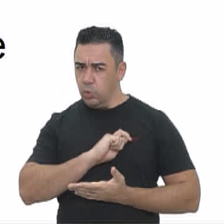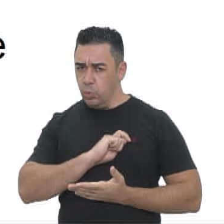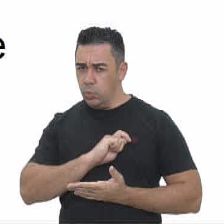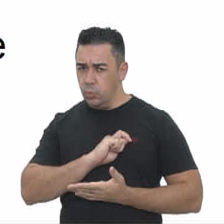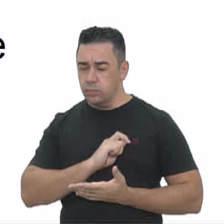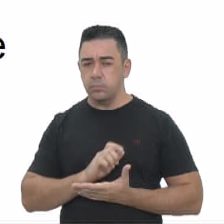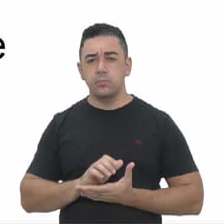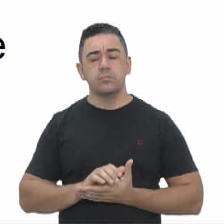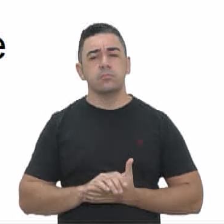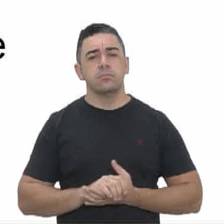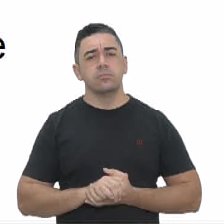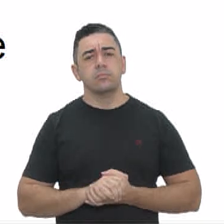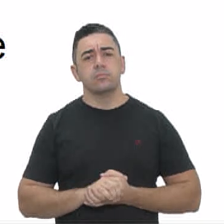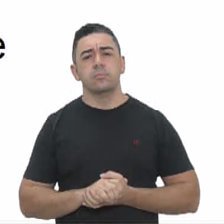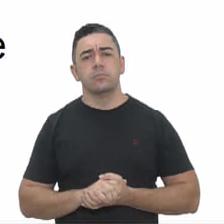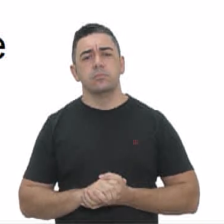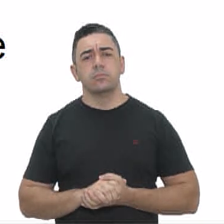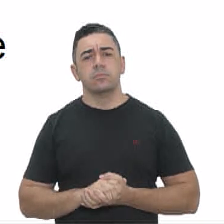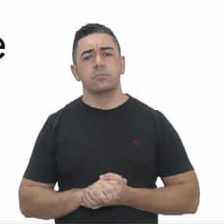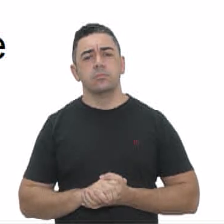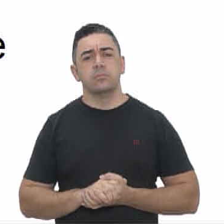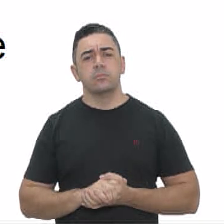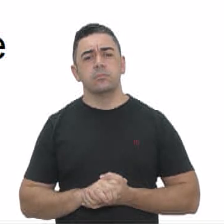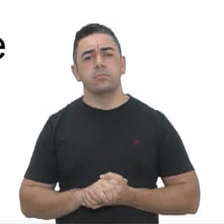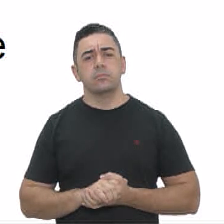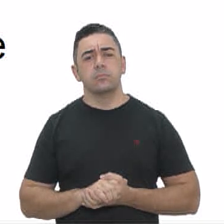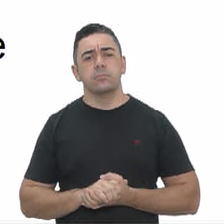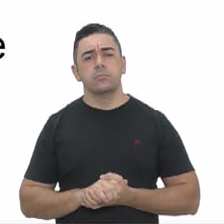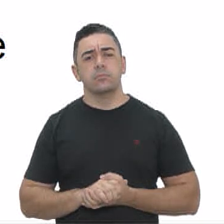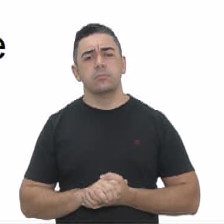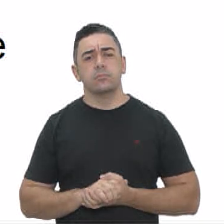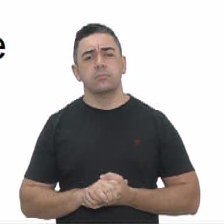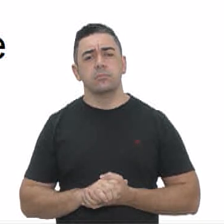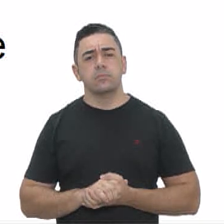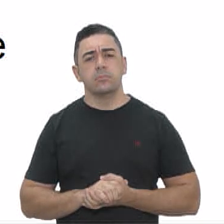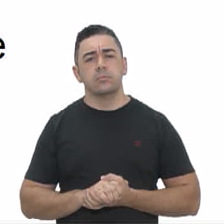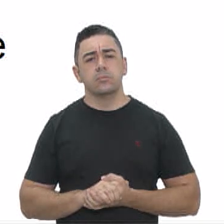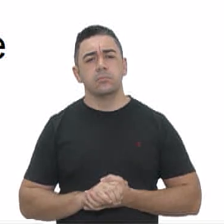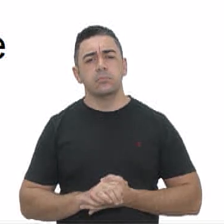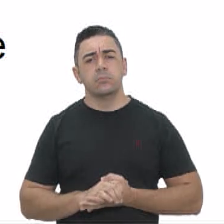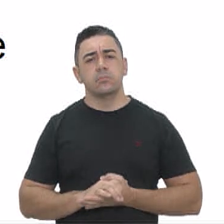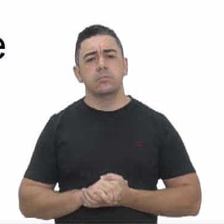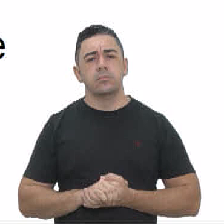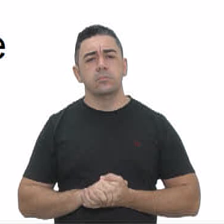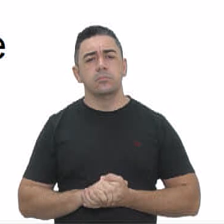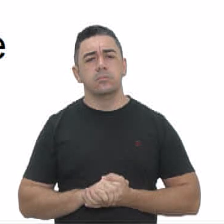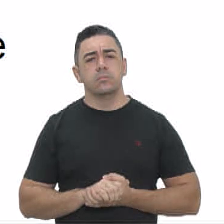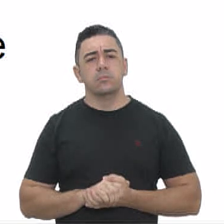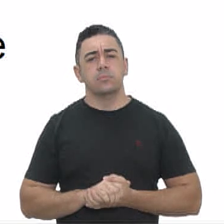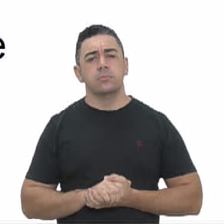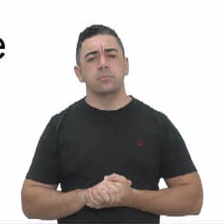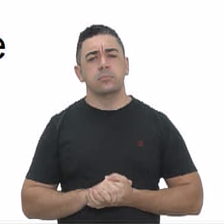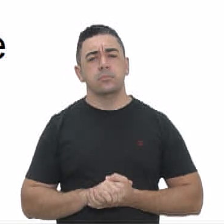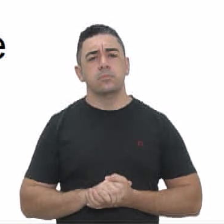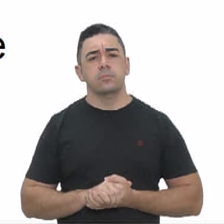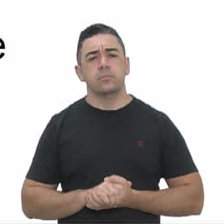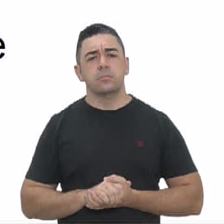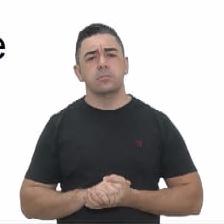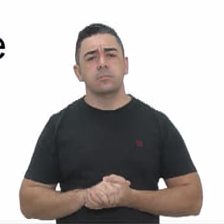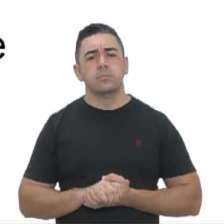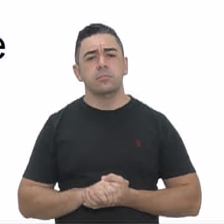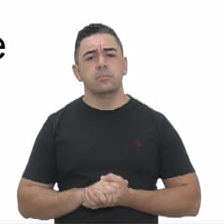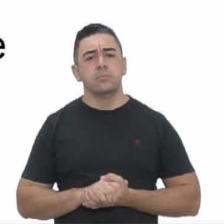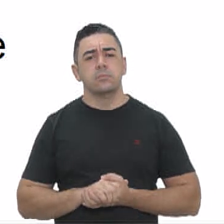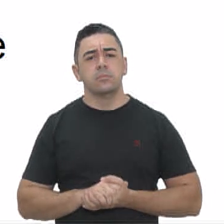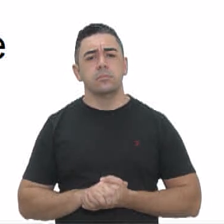debe preocupar-se como seguramente habrá de hacerlo en otras naciones donde el